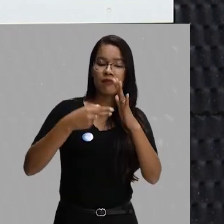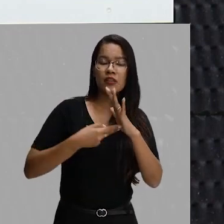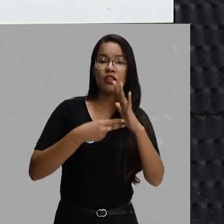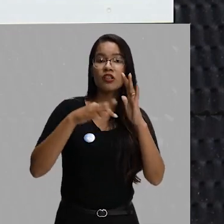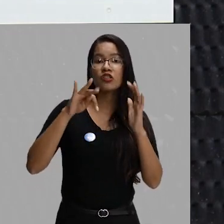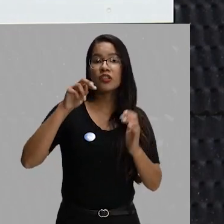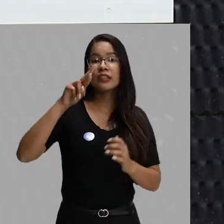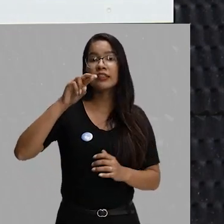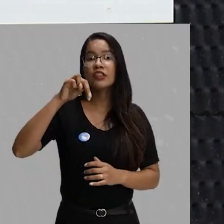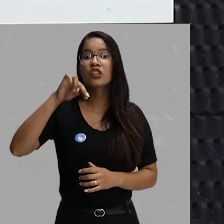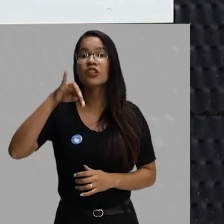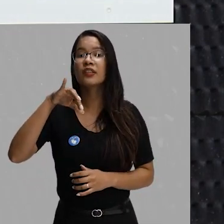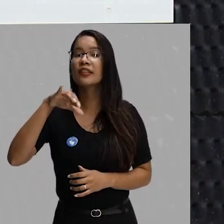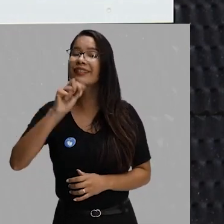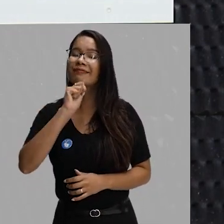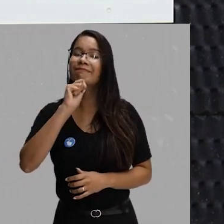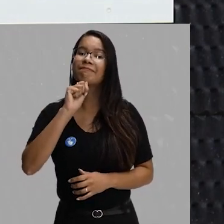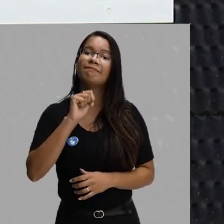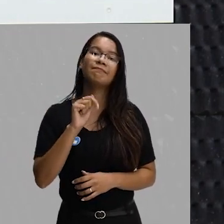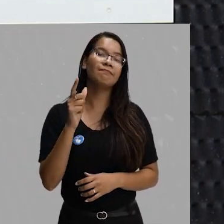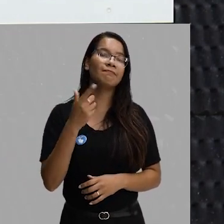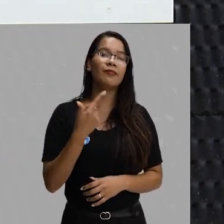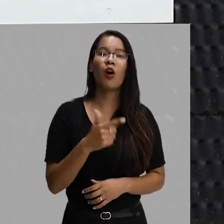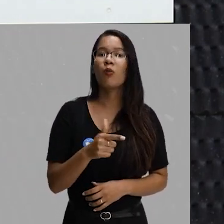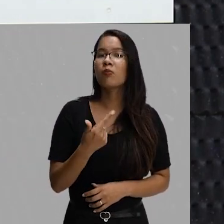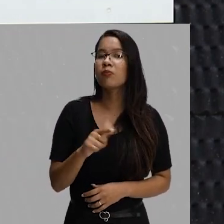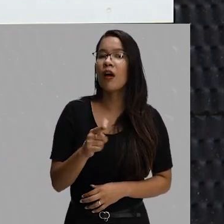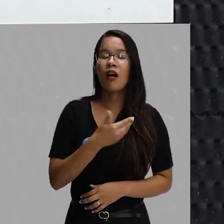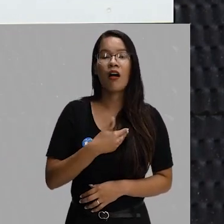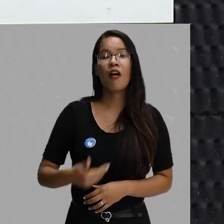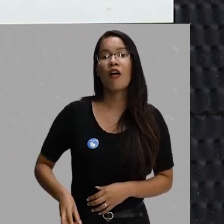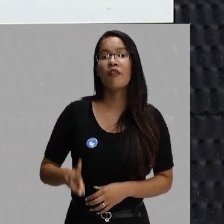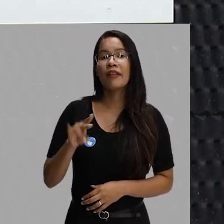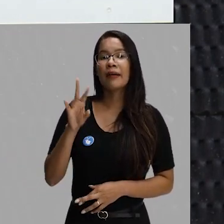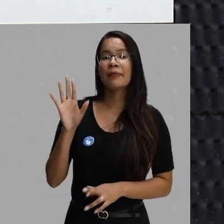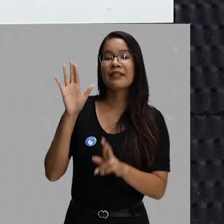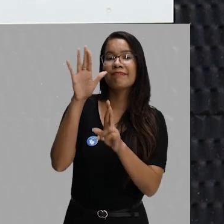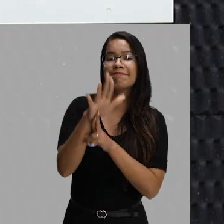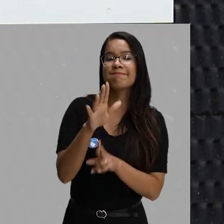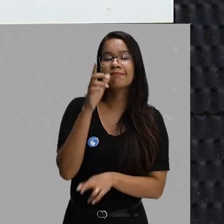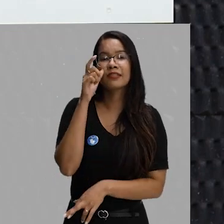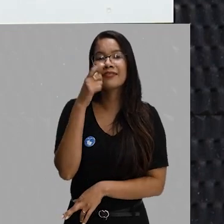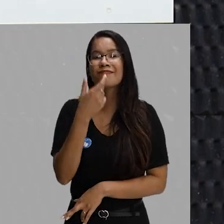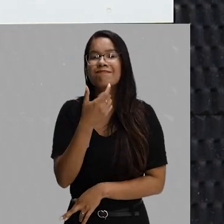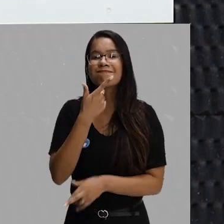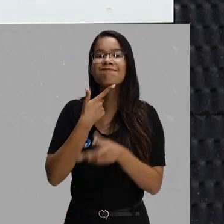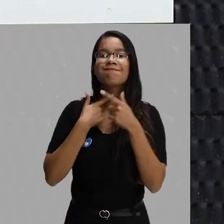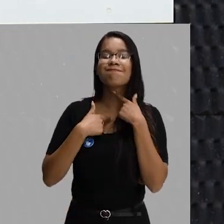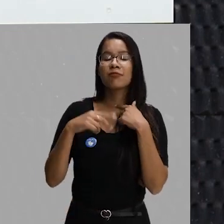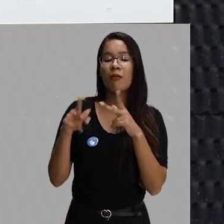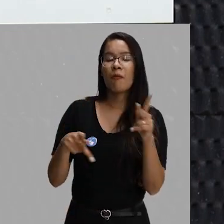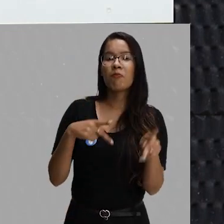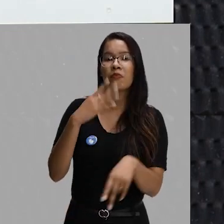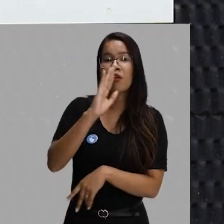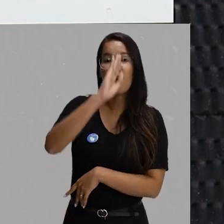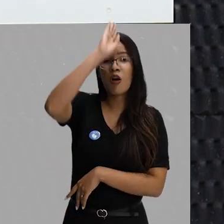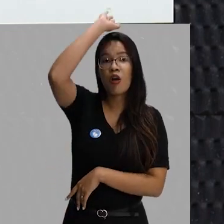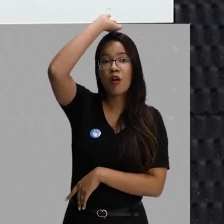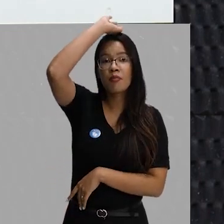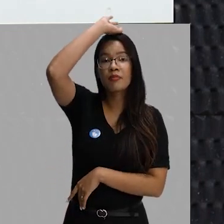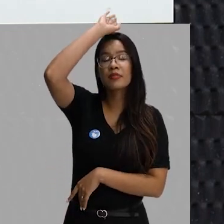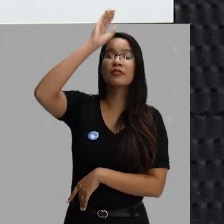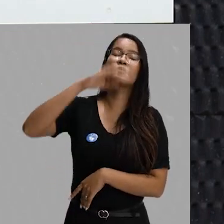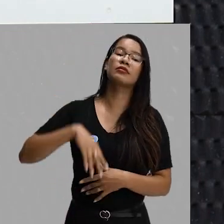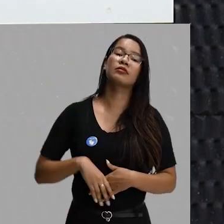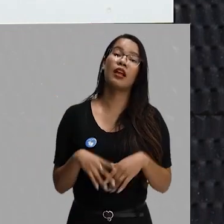uma forma de governo que vem representar os interesses do povo de Roma. Roma deveria ter uma forma de governo, olha